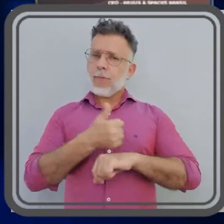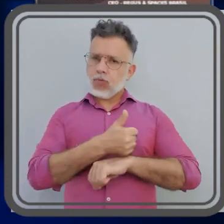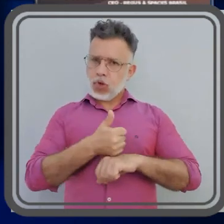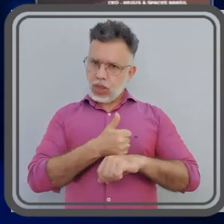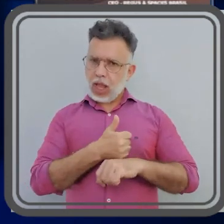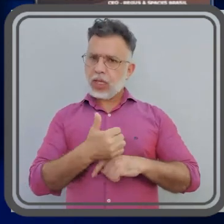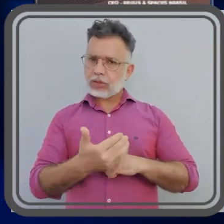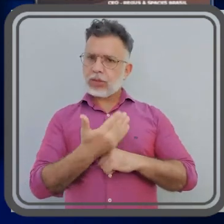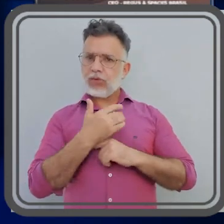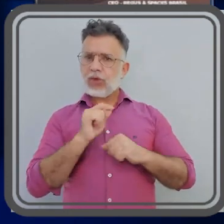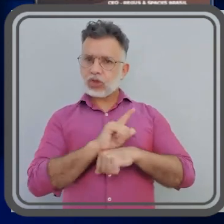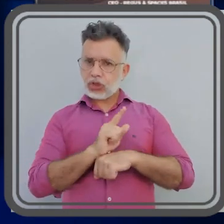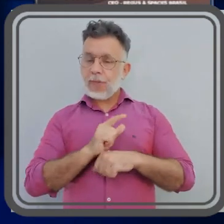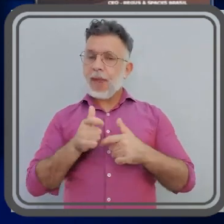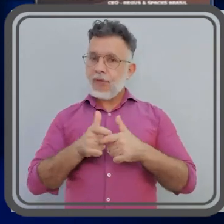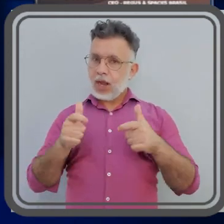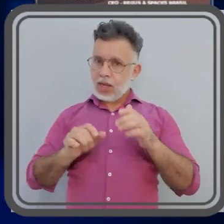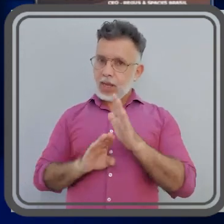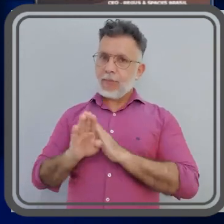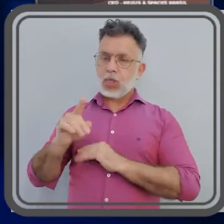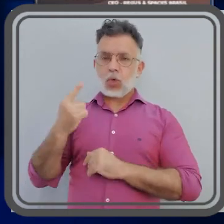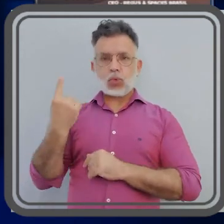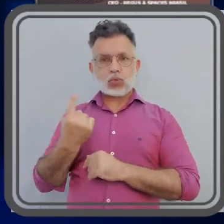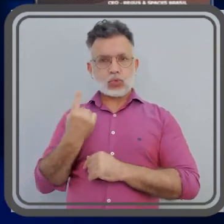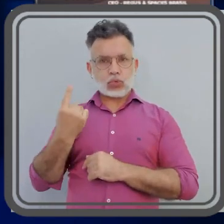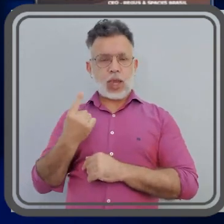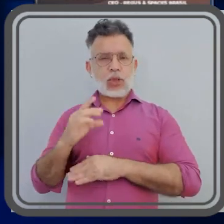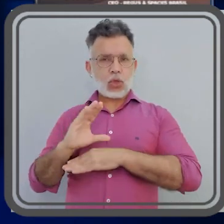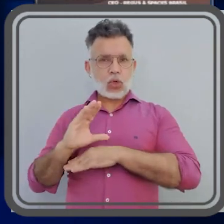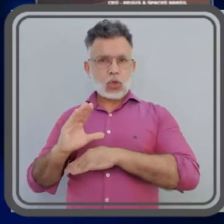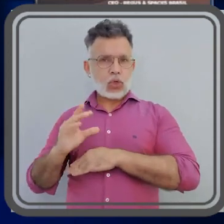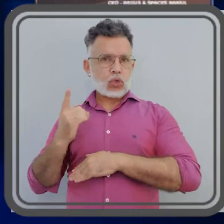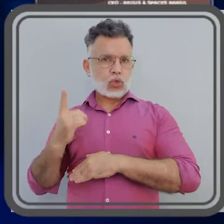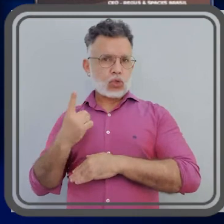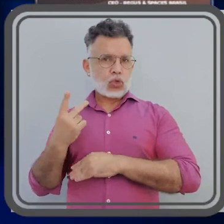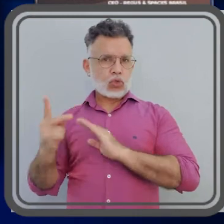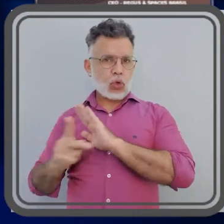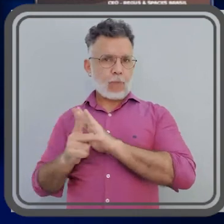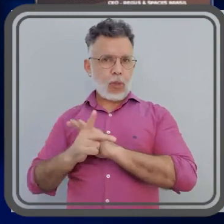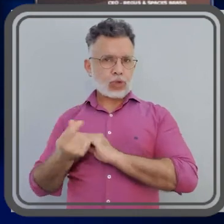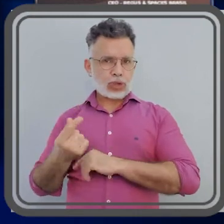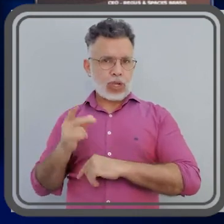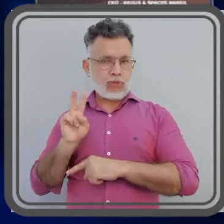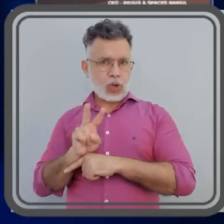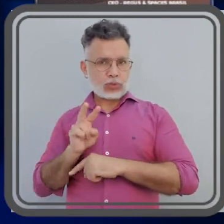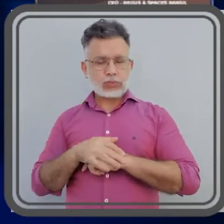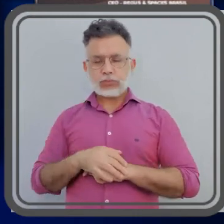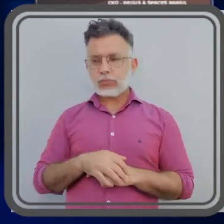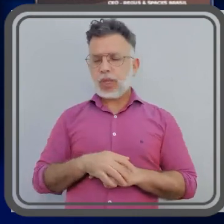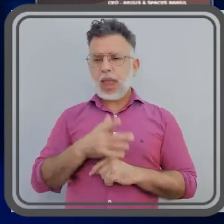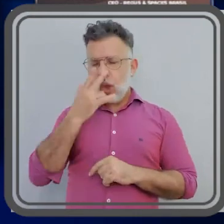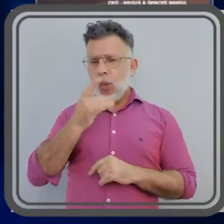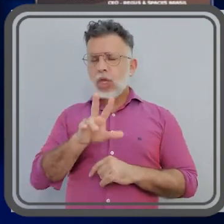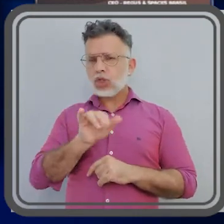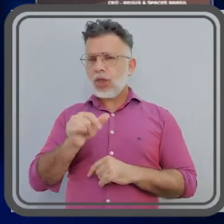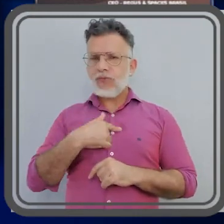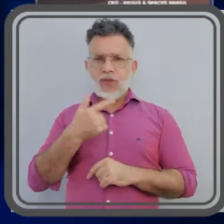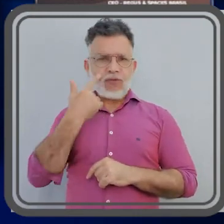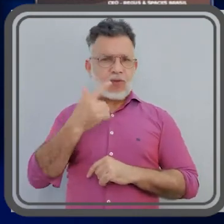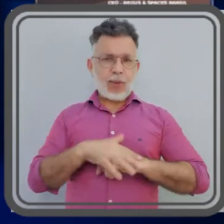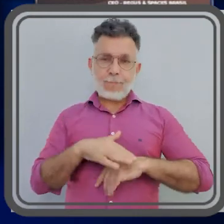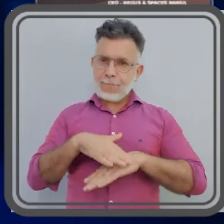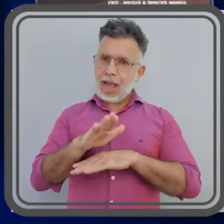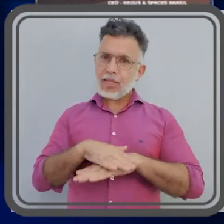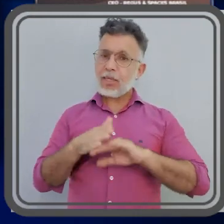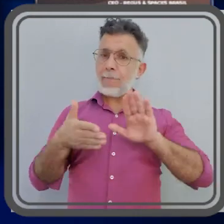profissionais que fazem gestão, mas acho que vai crescer bastante o número de investidores que tomam conta do seu próprio dinheiro. Eu acho que a gente vai ver cada vez